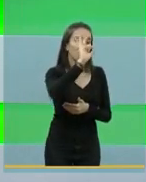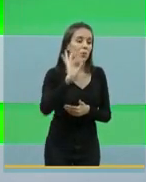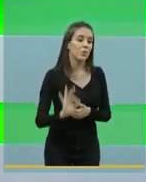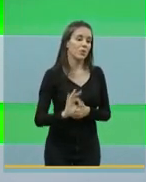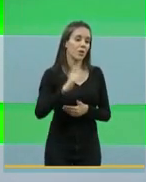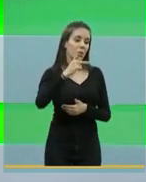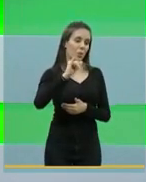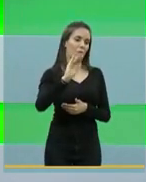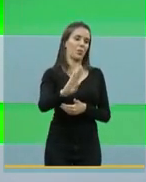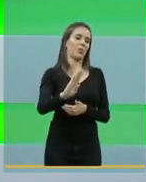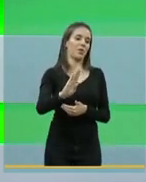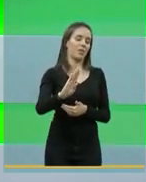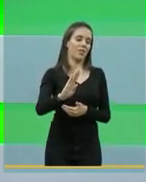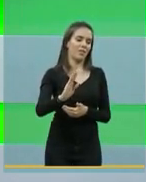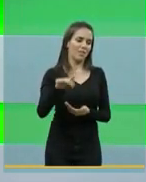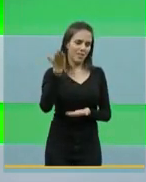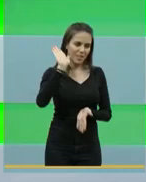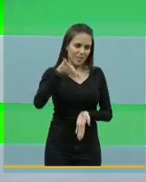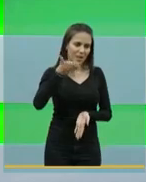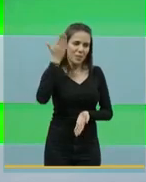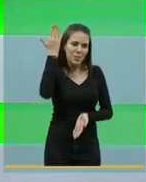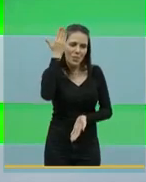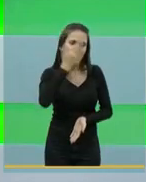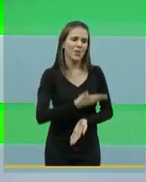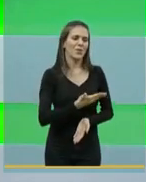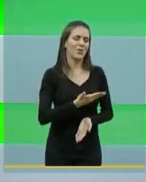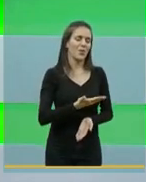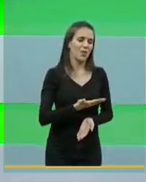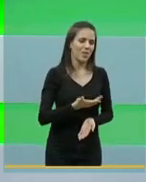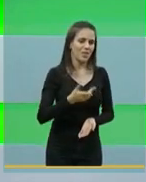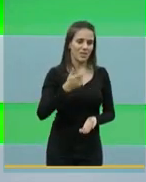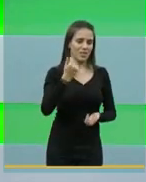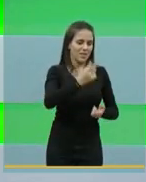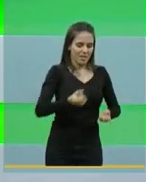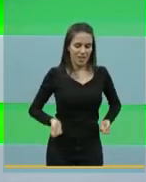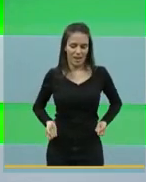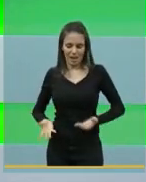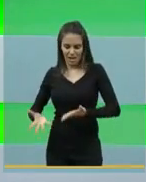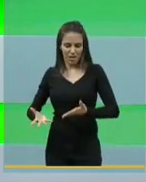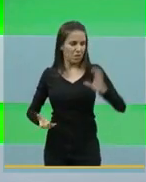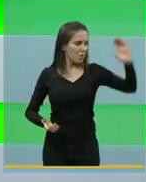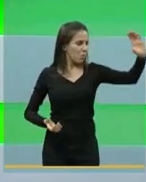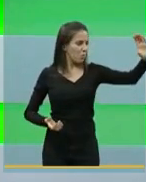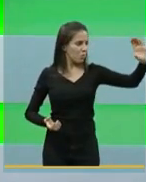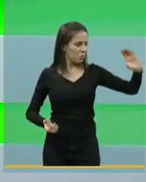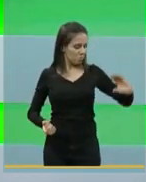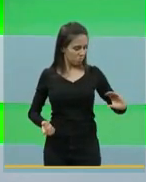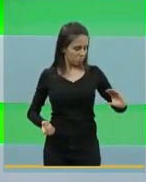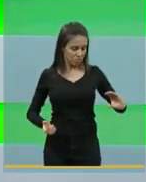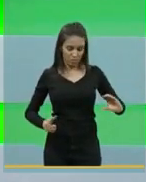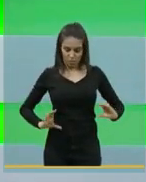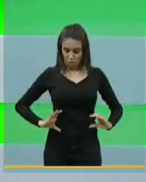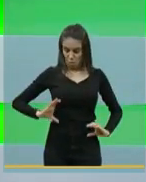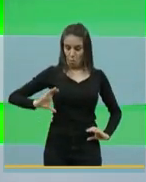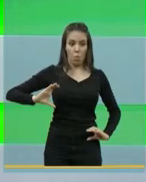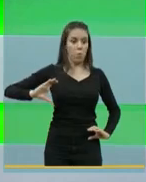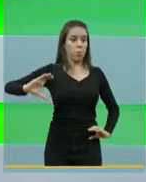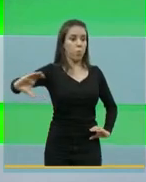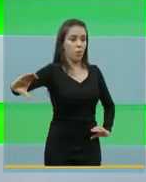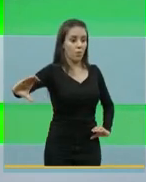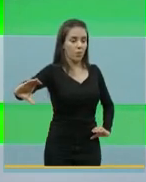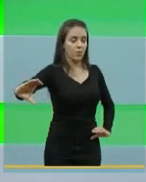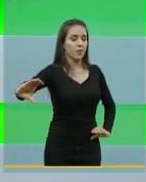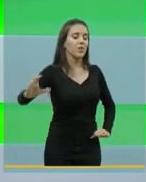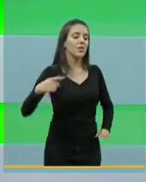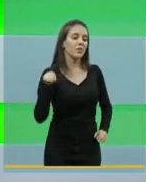e ainda previsto gastar a mais do que arrecada quase 140 bilhões de reais